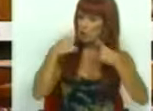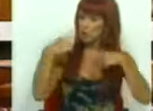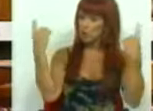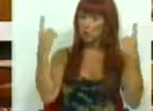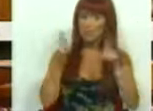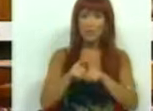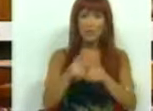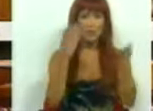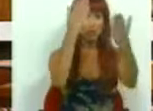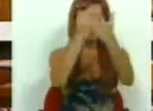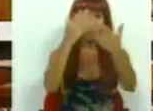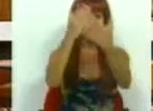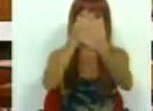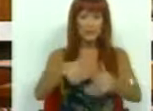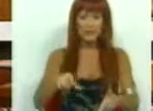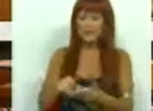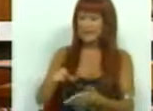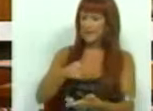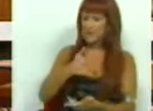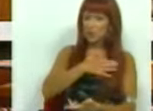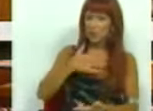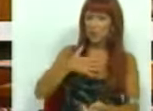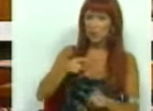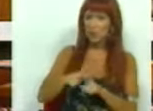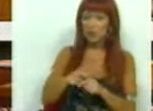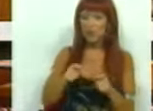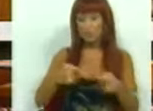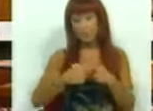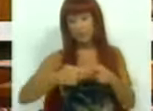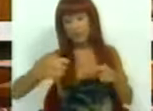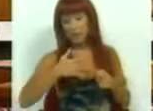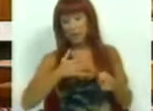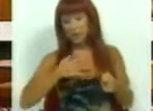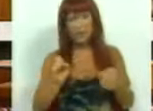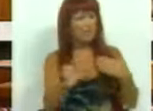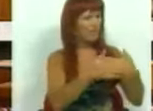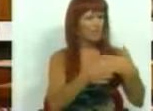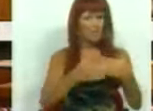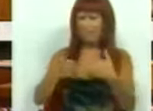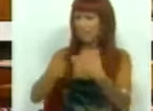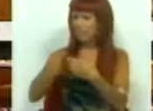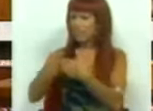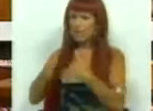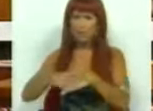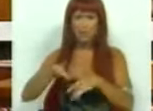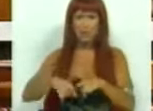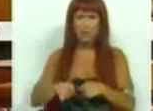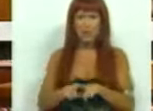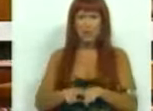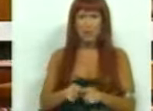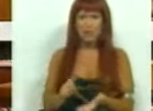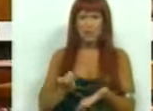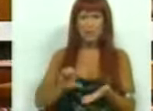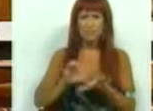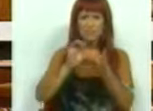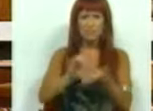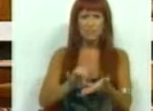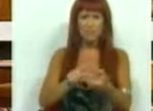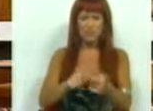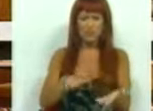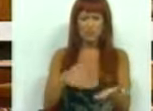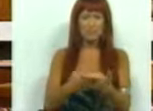públicas, escolas, centros de saúde ou extensões de saúde e outras a fecharem por força do necessário saneamento financeiro que